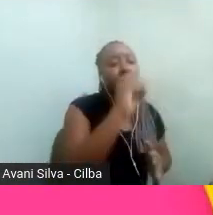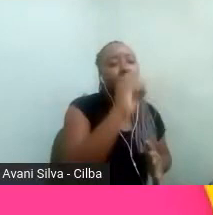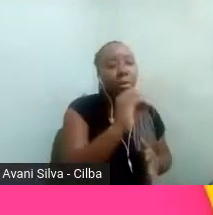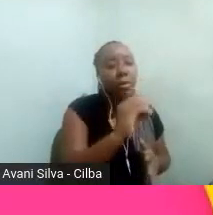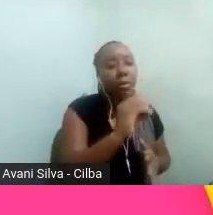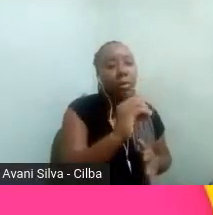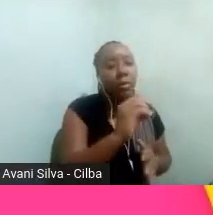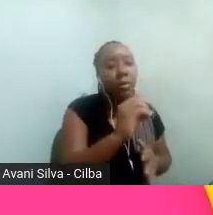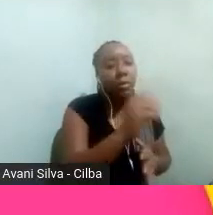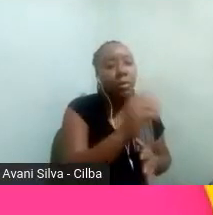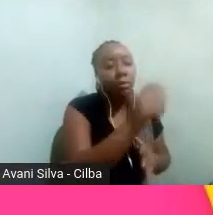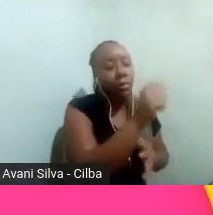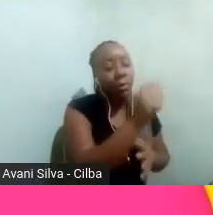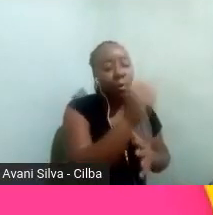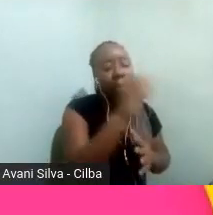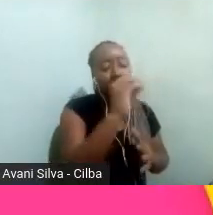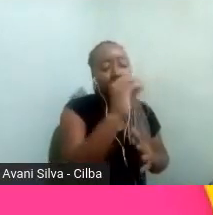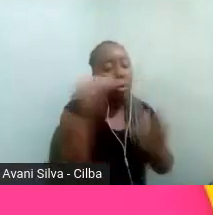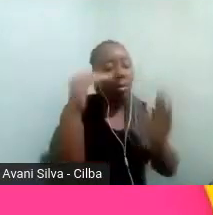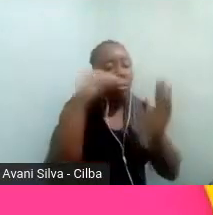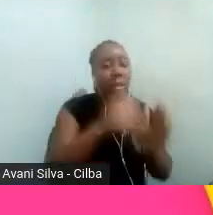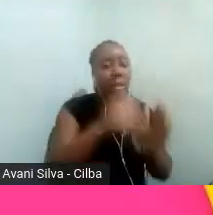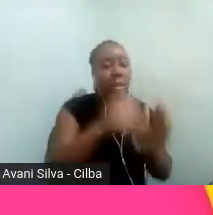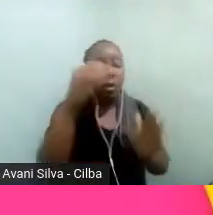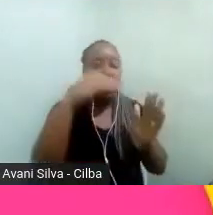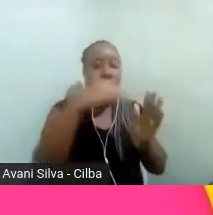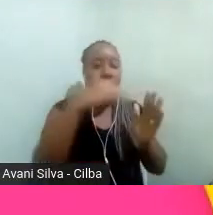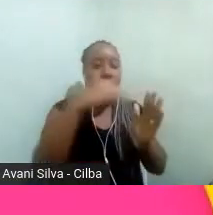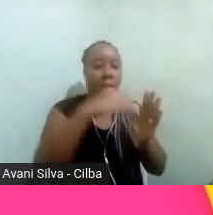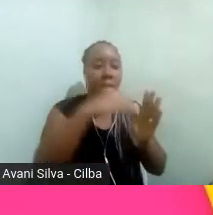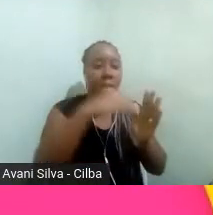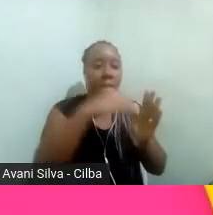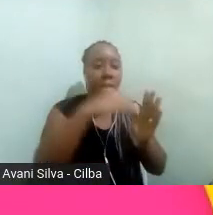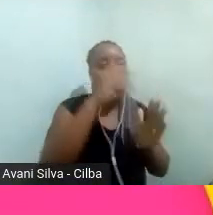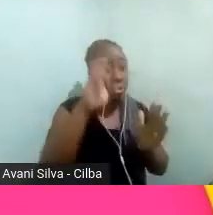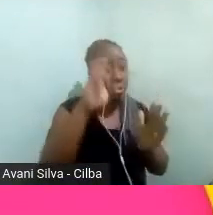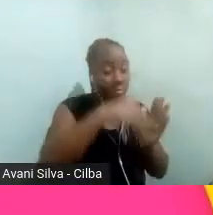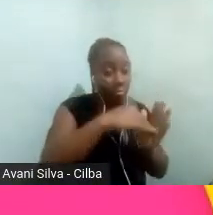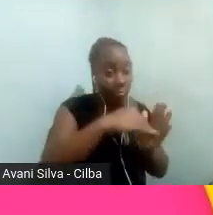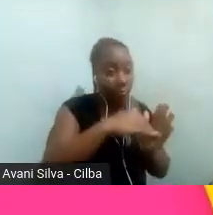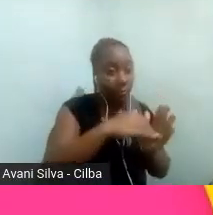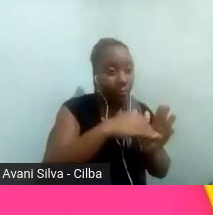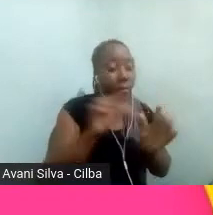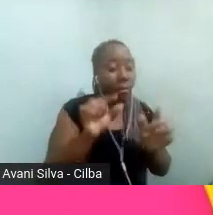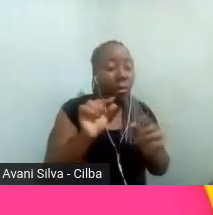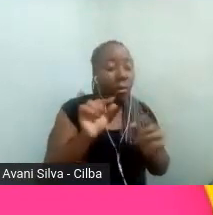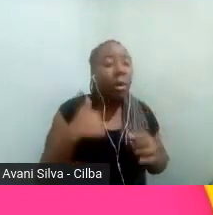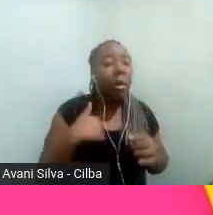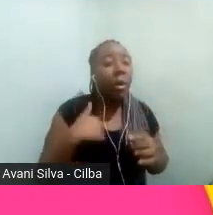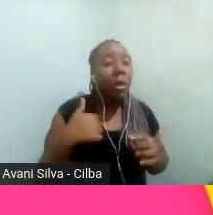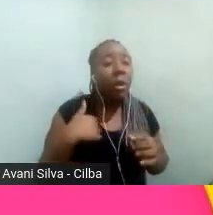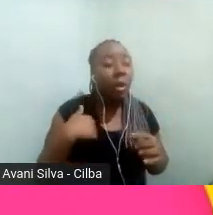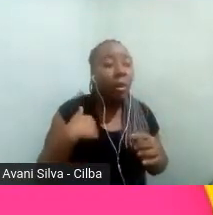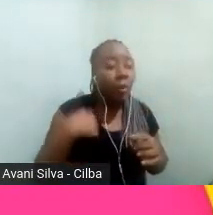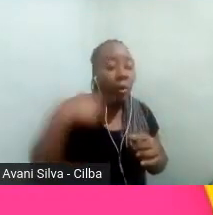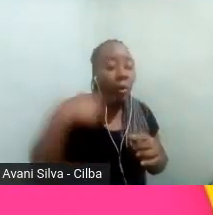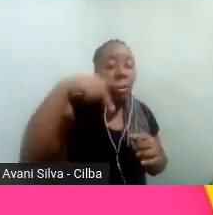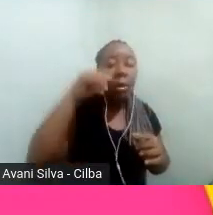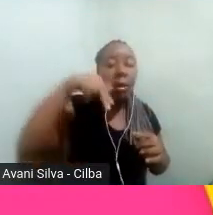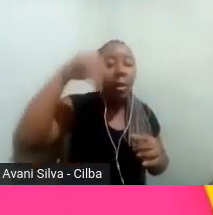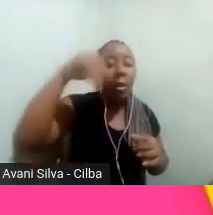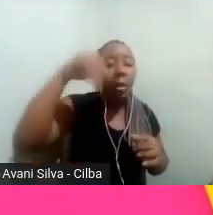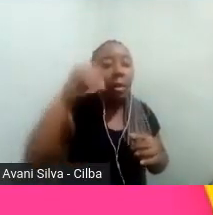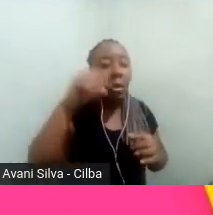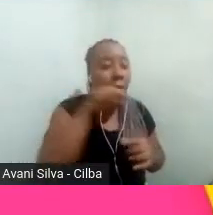A5, são pinos que eu digo para o pino a hora que ele vai ter energia